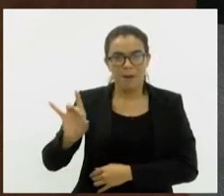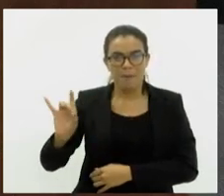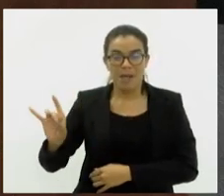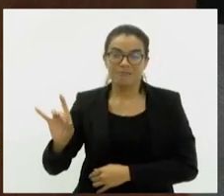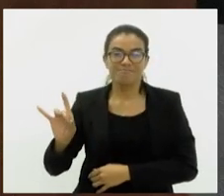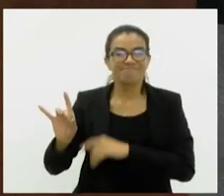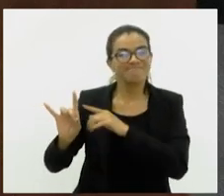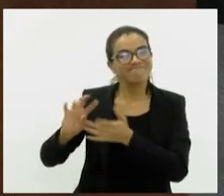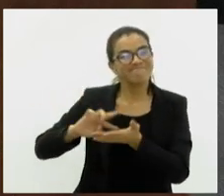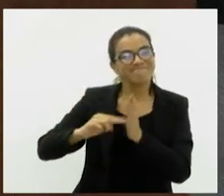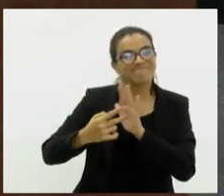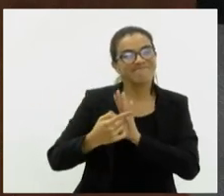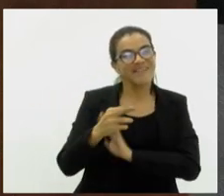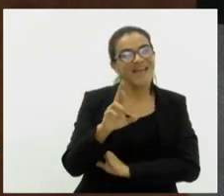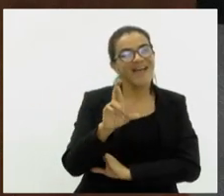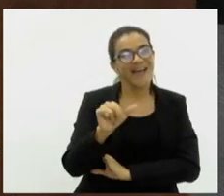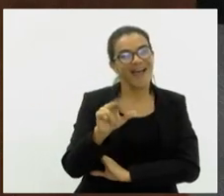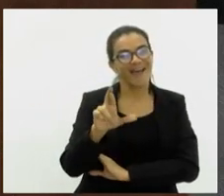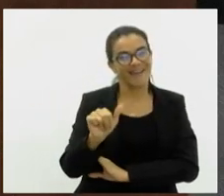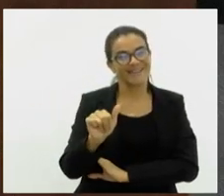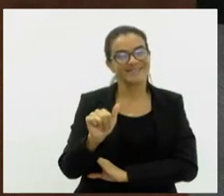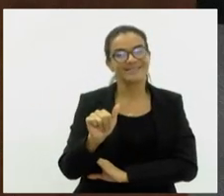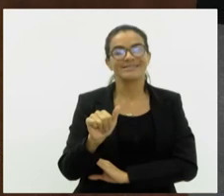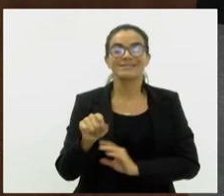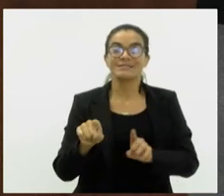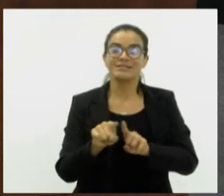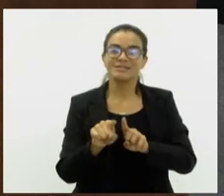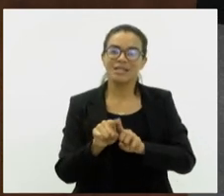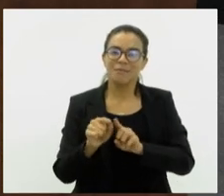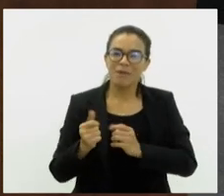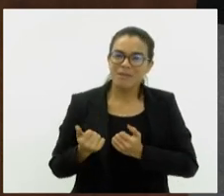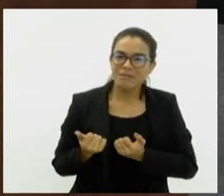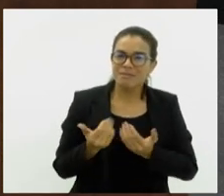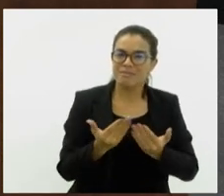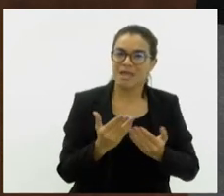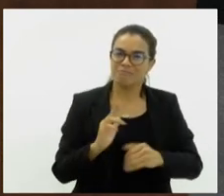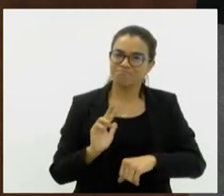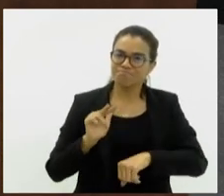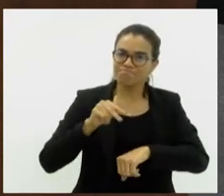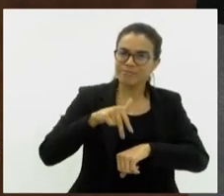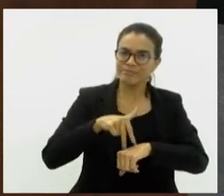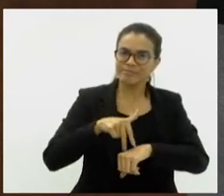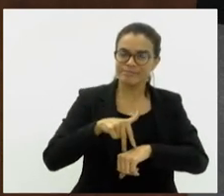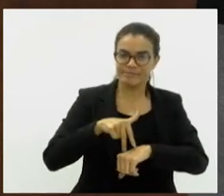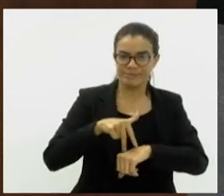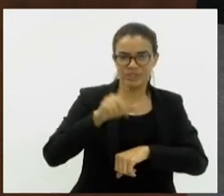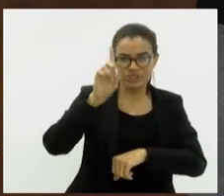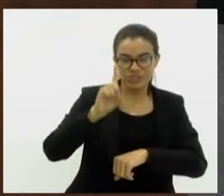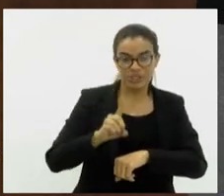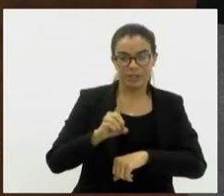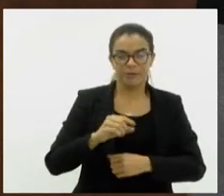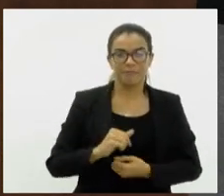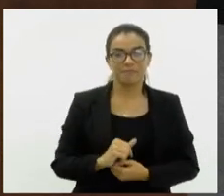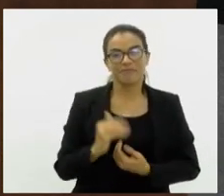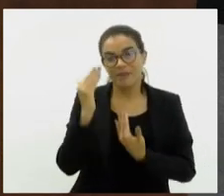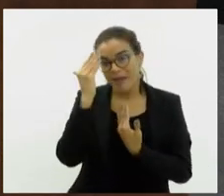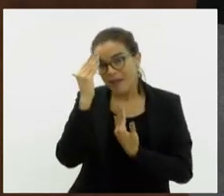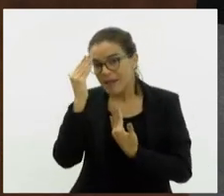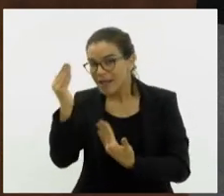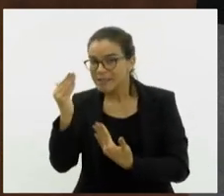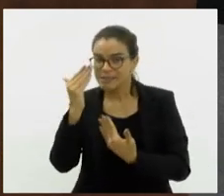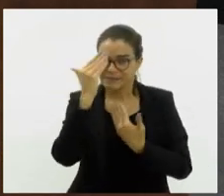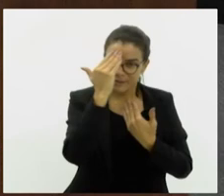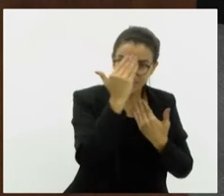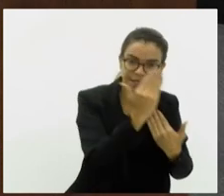raras. E, além disso, dar voz e vez para elas. Então, eu queria agradecer a todos os